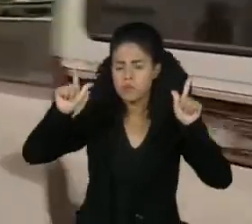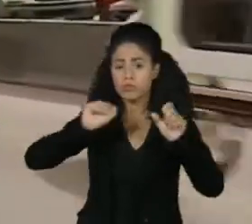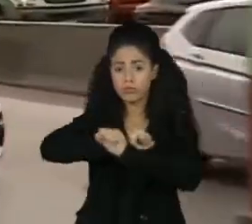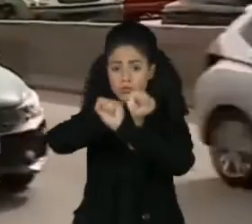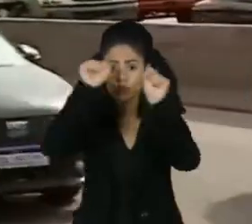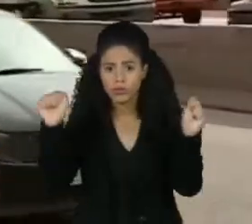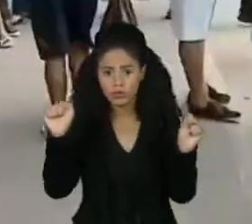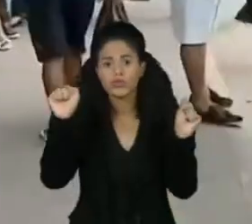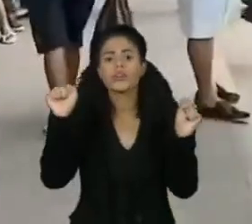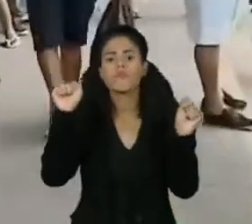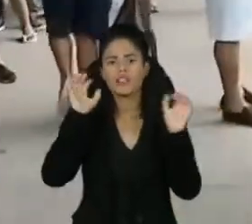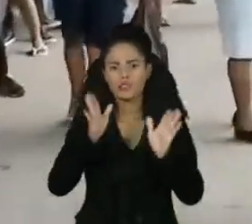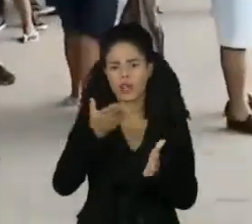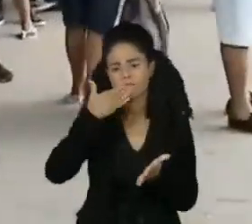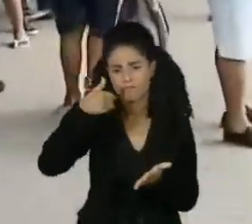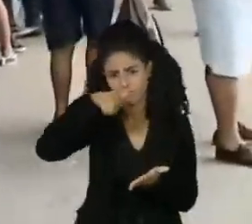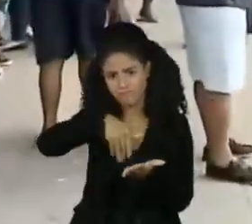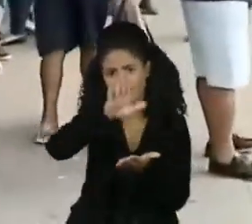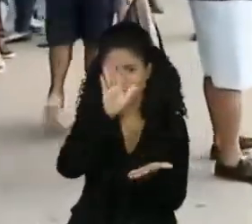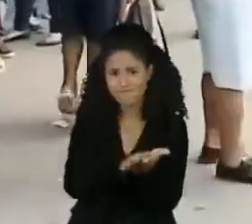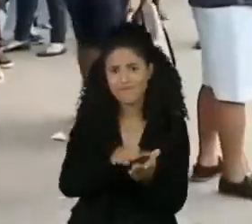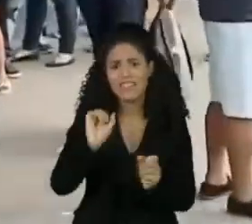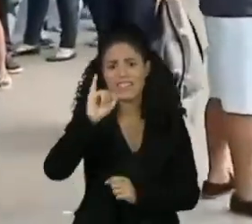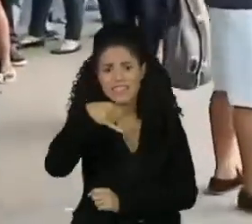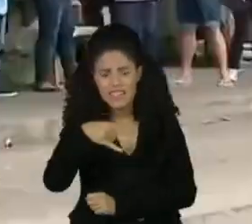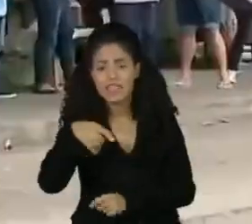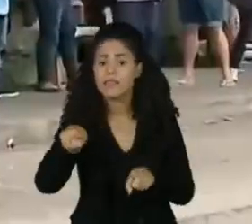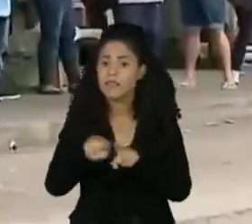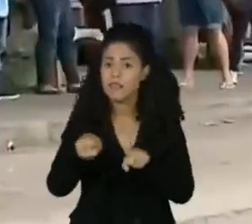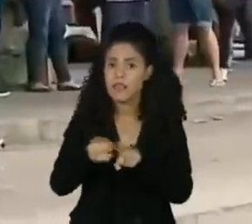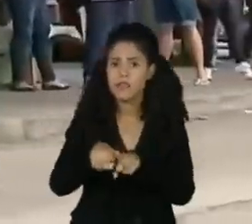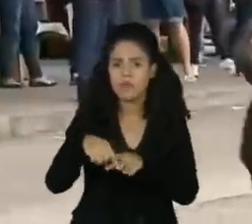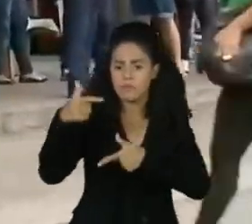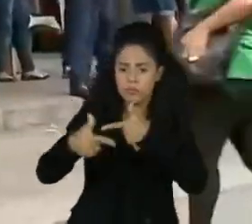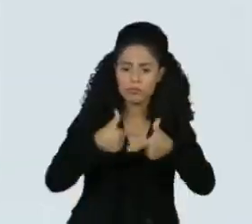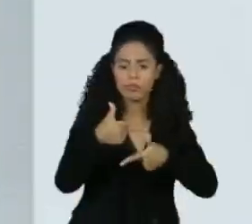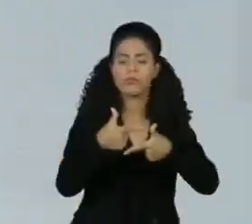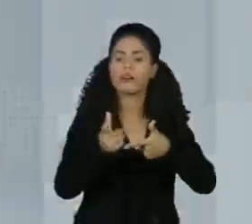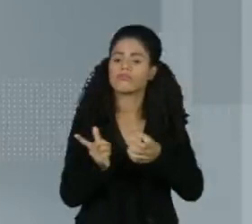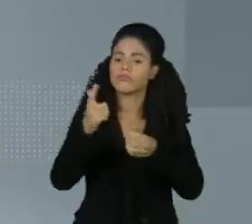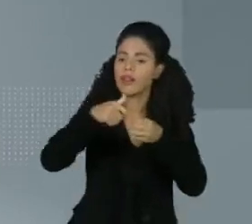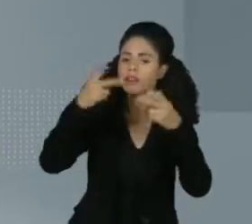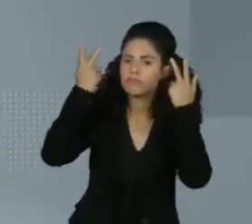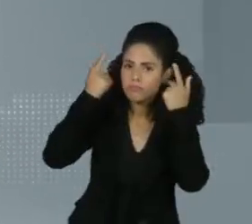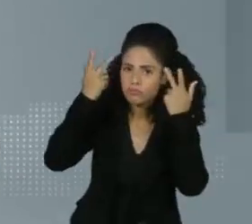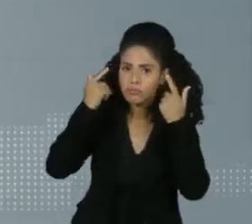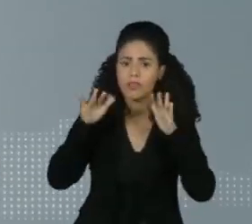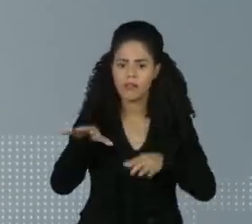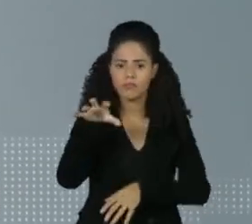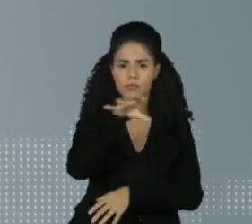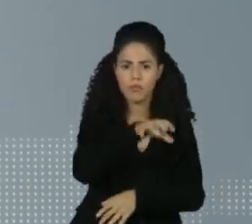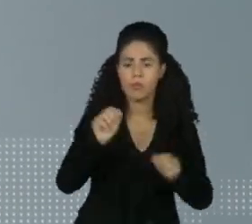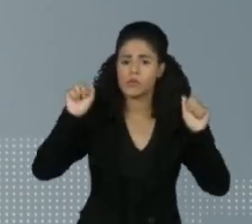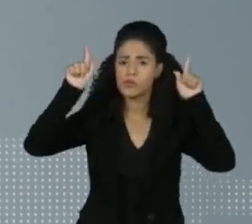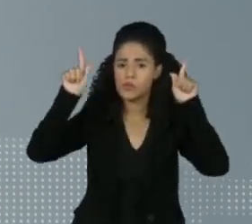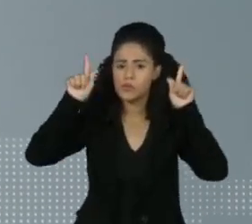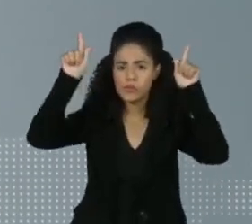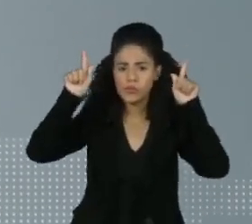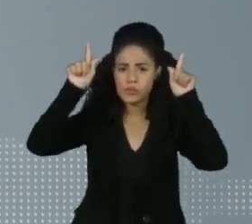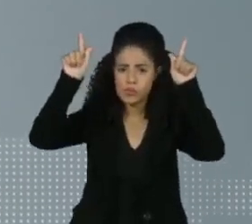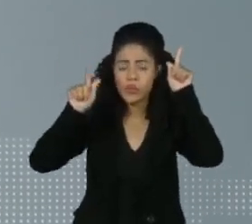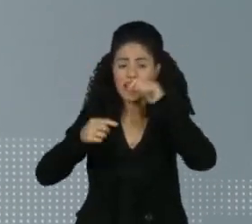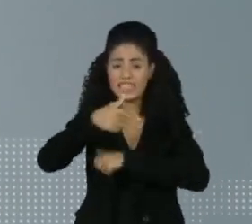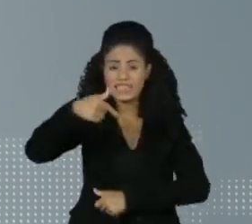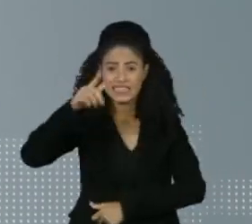manhã mas sob ameaça de multa pelo Tribunal Regional do Trabalho voltaram a circular na capital os garis seguem